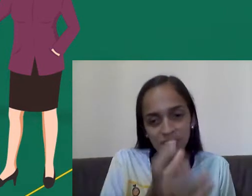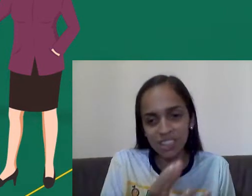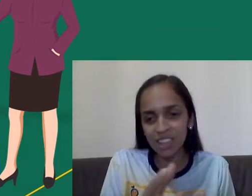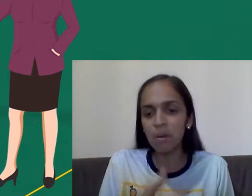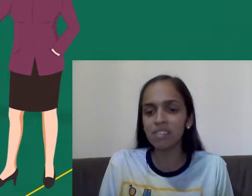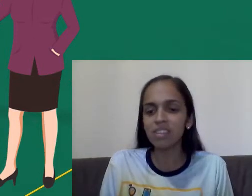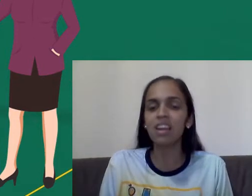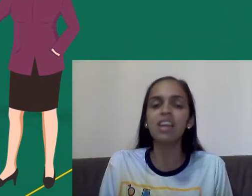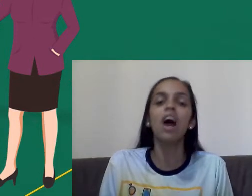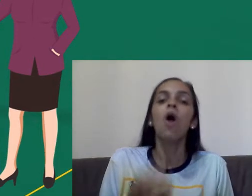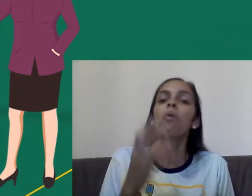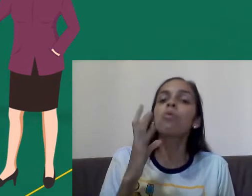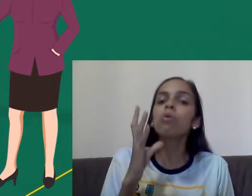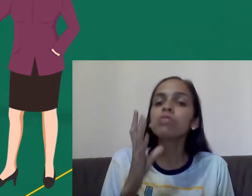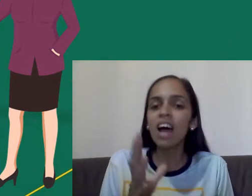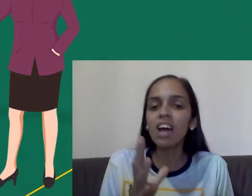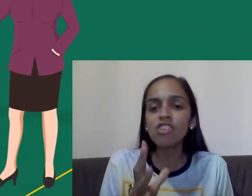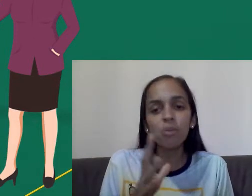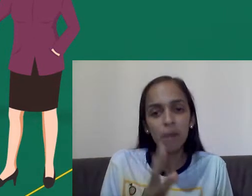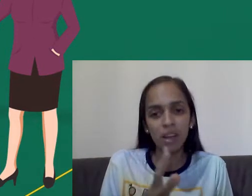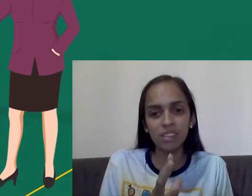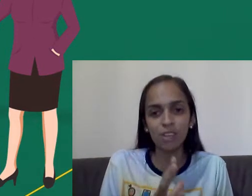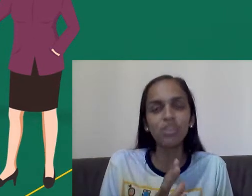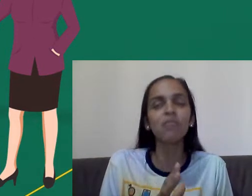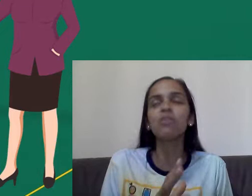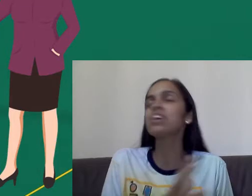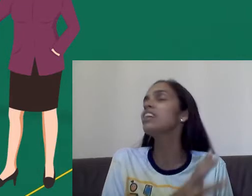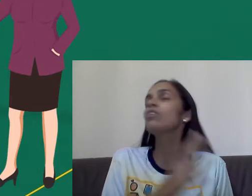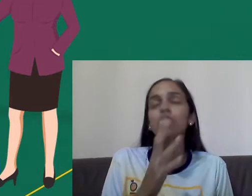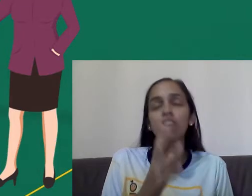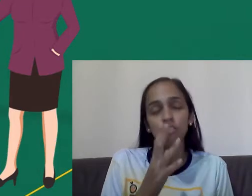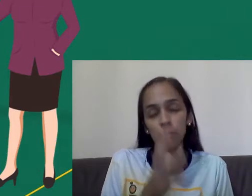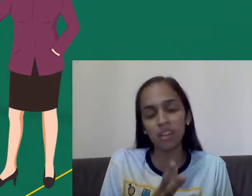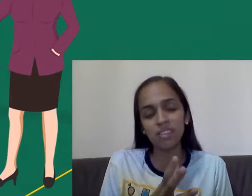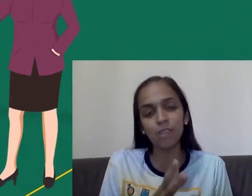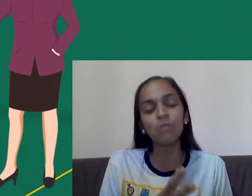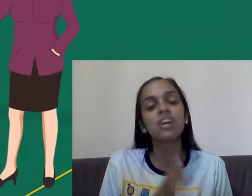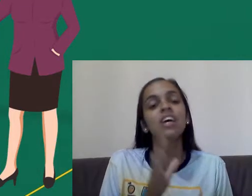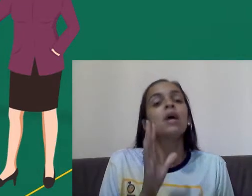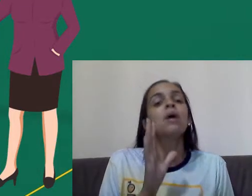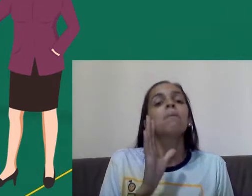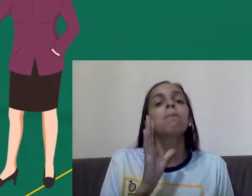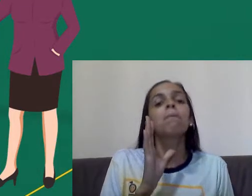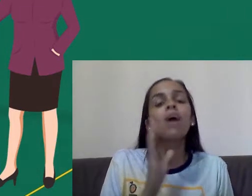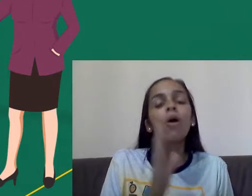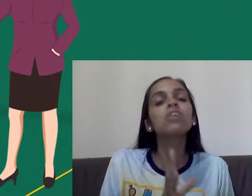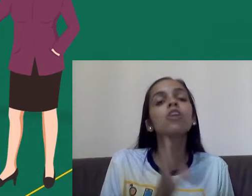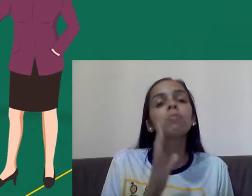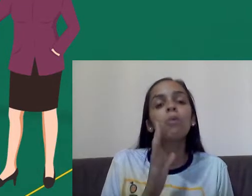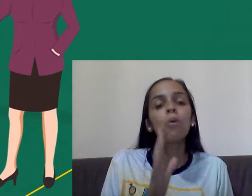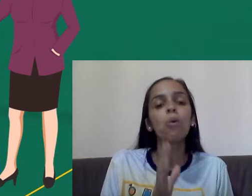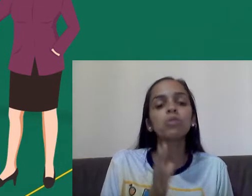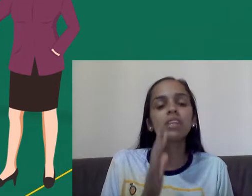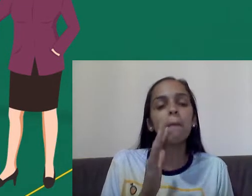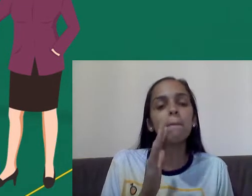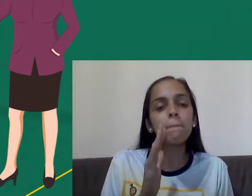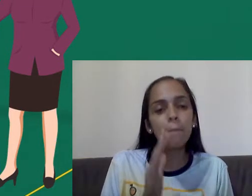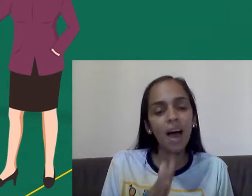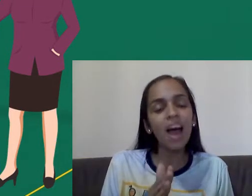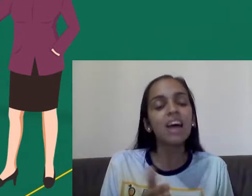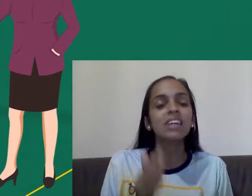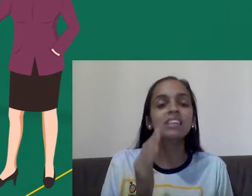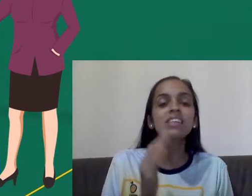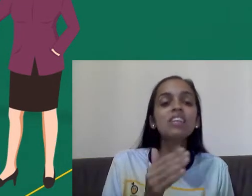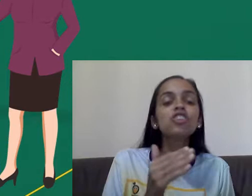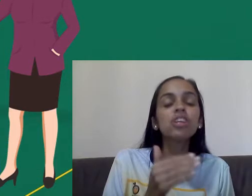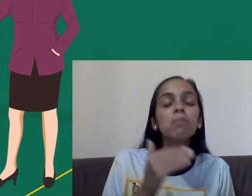na sociedade brasileira, um contraste no Brasil, né, um grande contraste no Brasil, causado por conta da